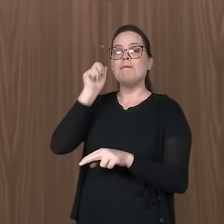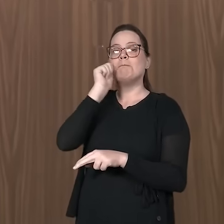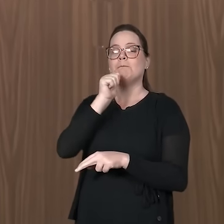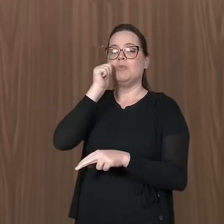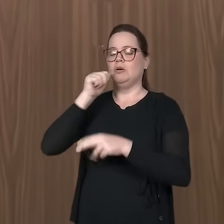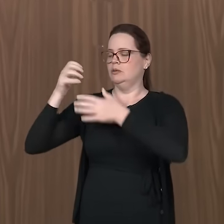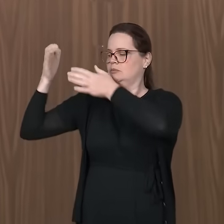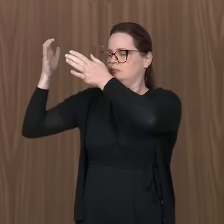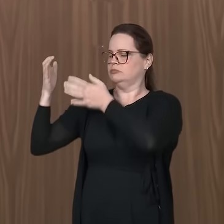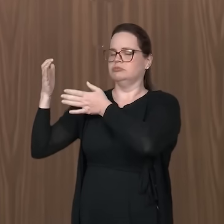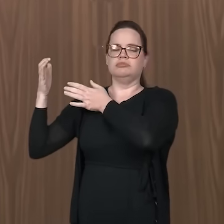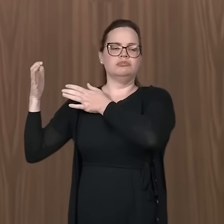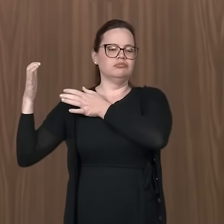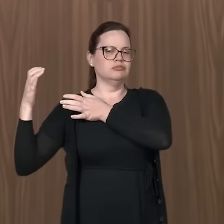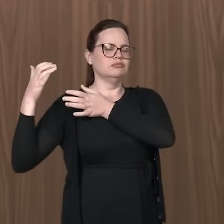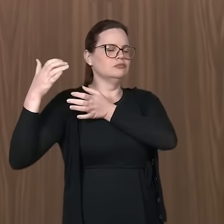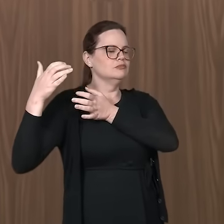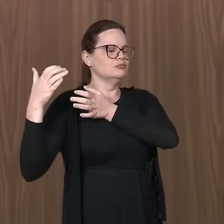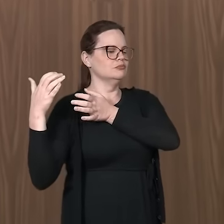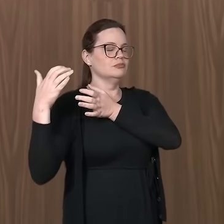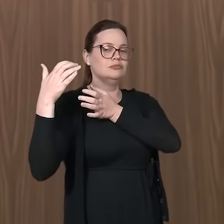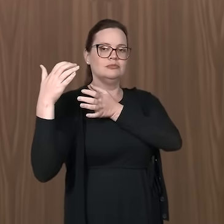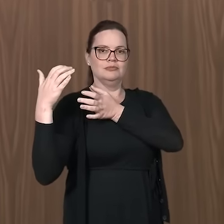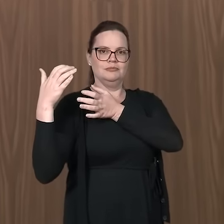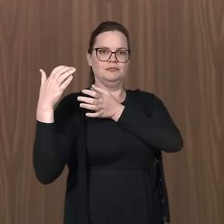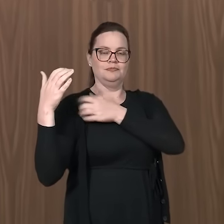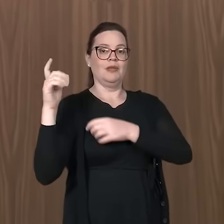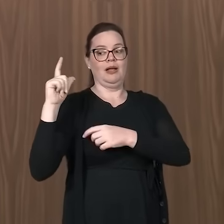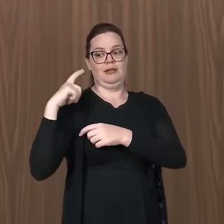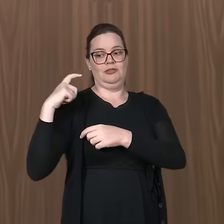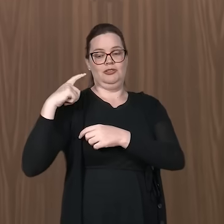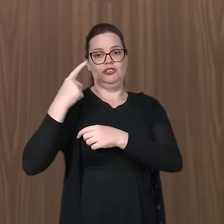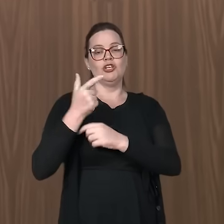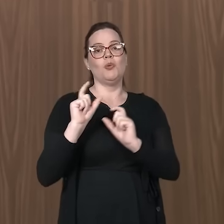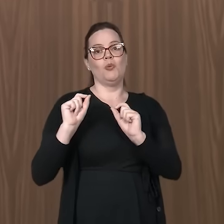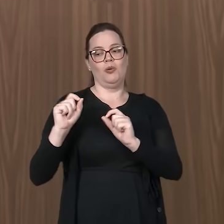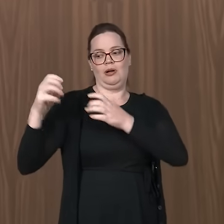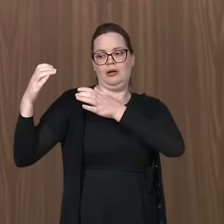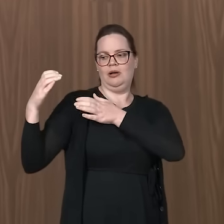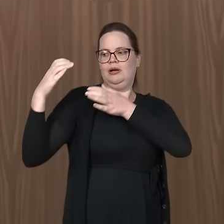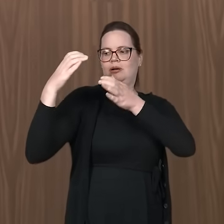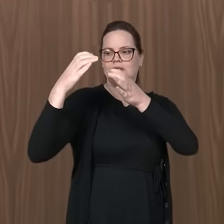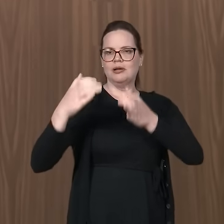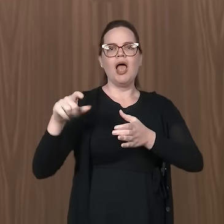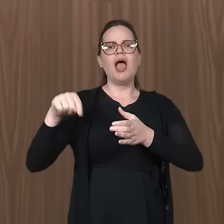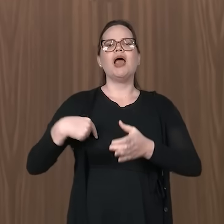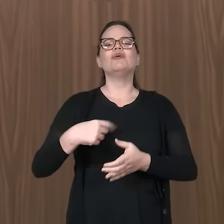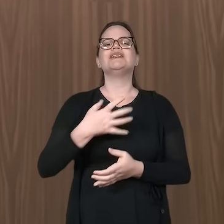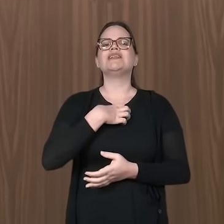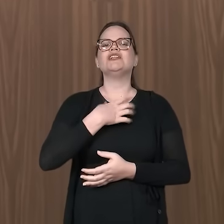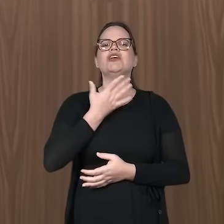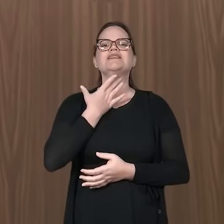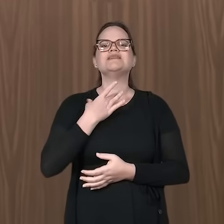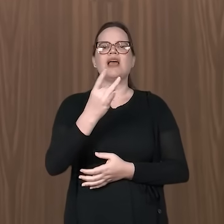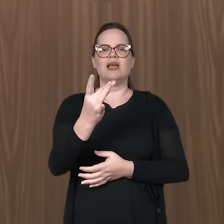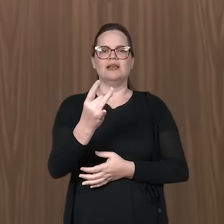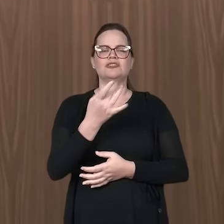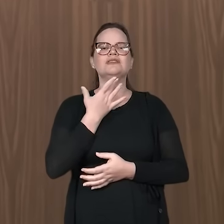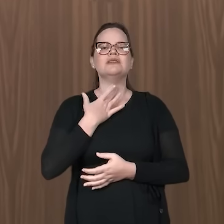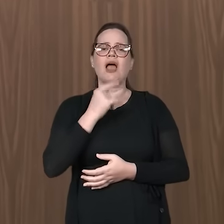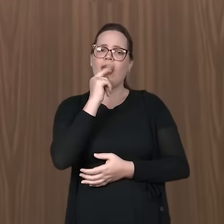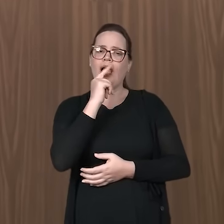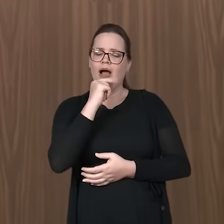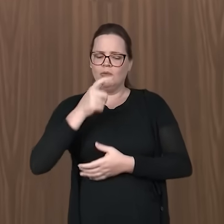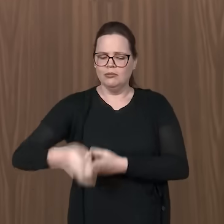com um cântaro. Ela trazia, na realidade, dois tipos de sede. A primeira, facilmente identificado, que era a sede de